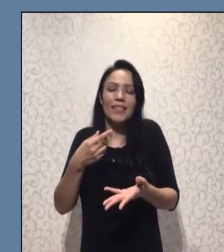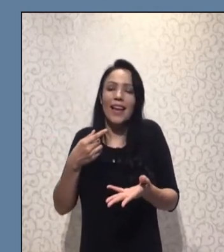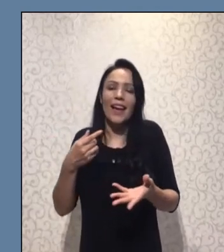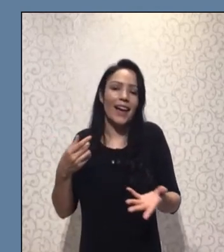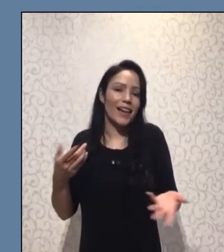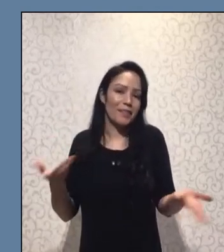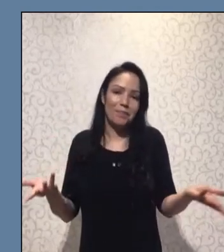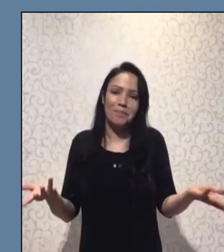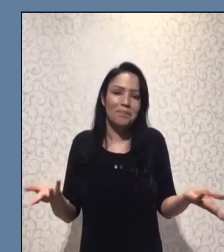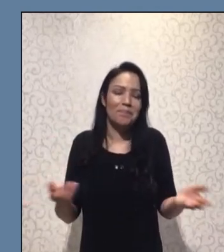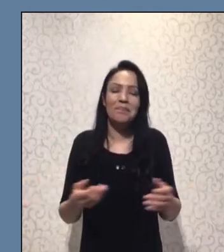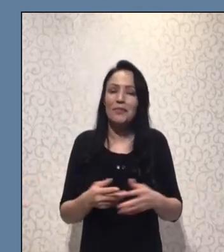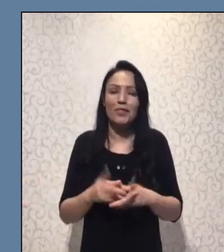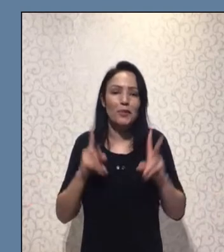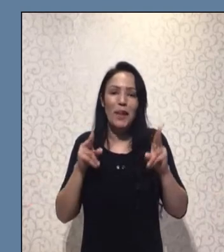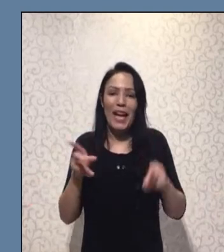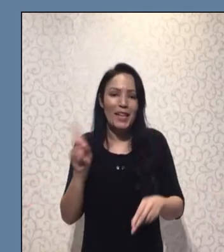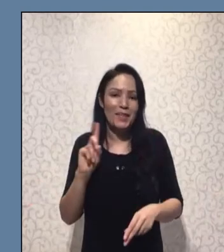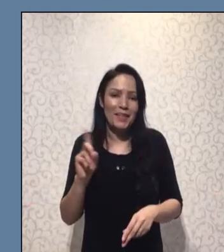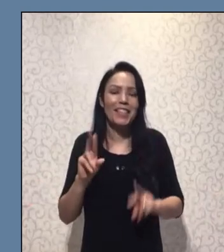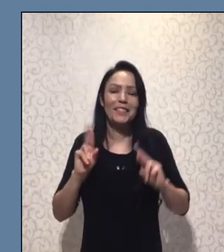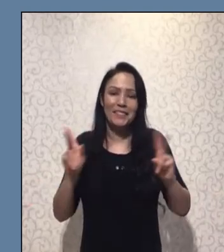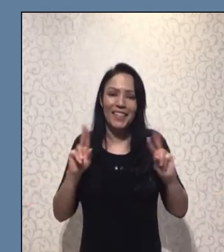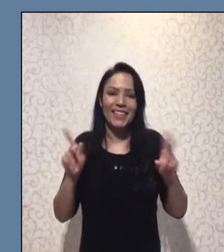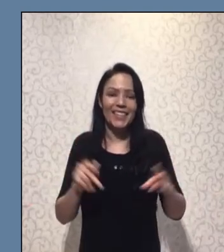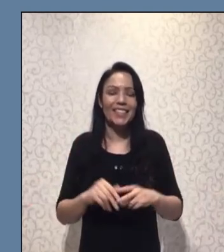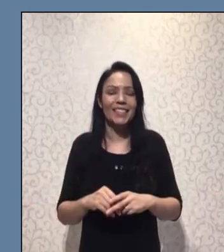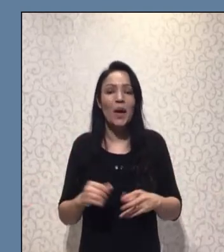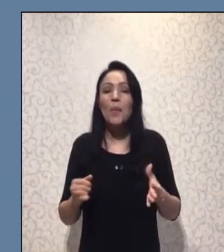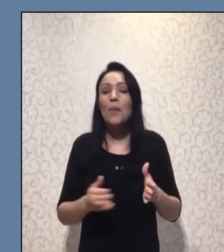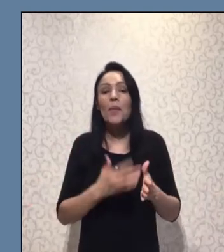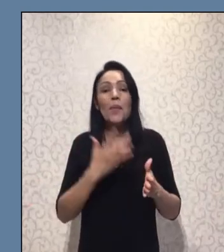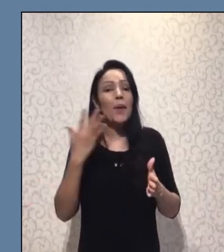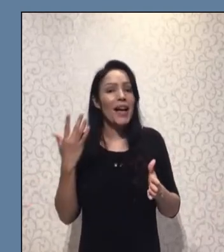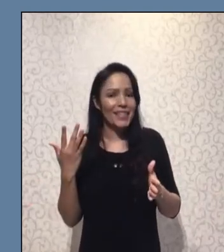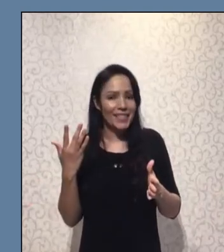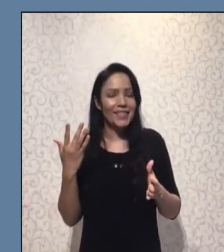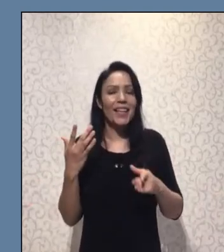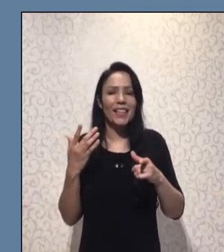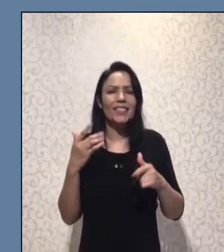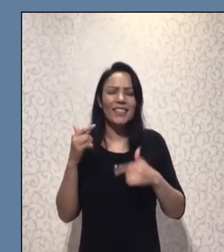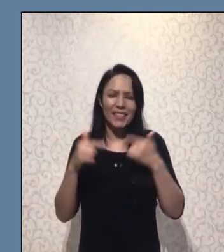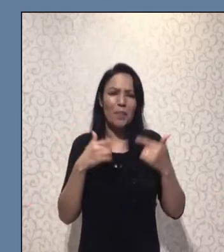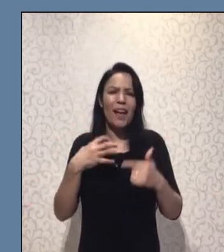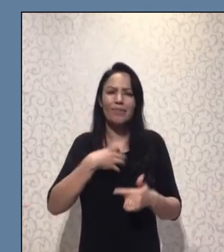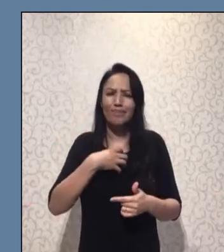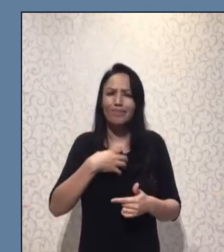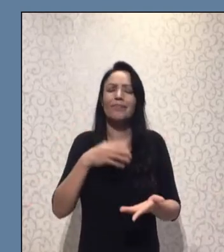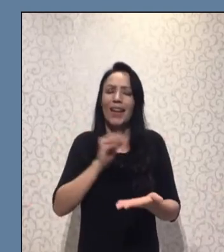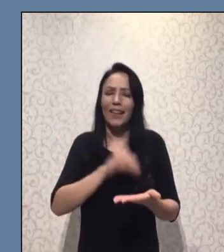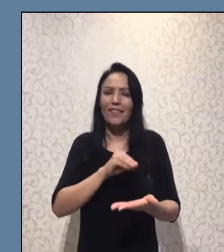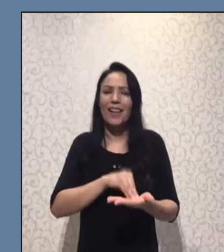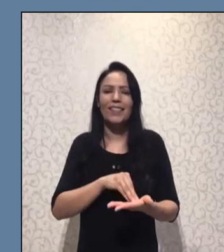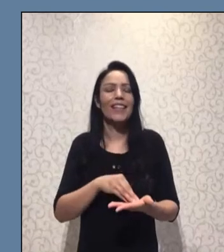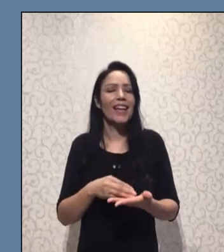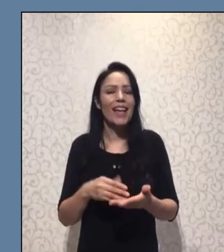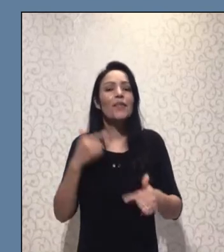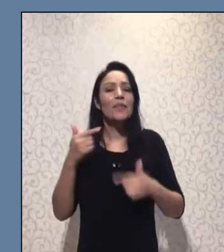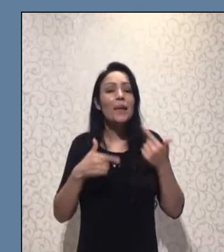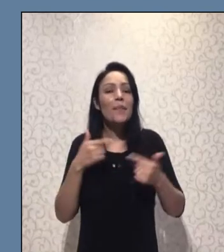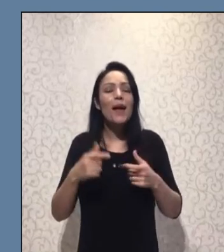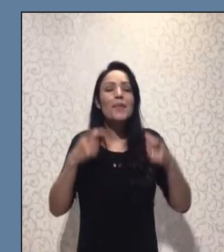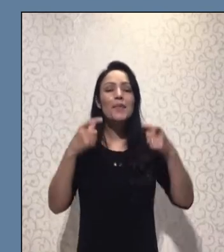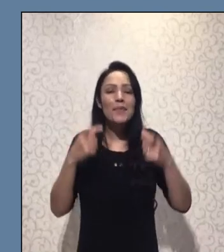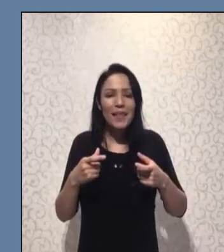Juliana, quantas e quantas vezes, né, porque nós trabalhávamos, isso eu acho que eu vou sentir muita falta, nós trabalhávamos no lugar que era a